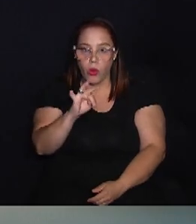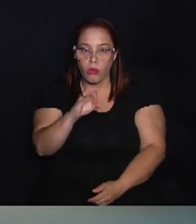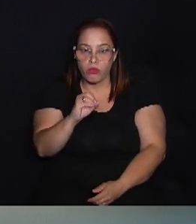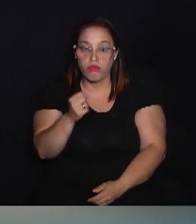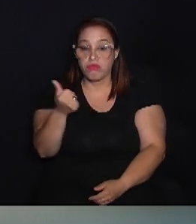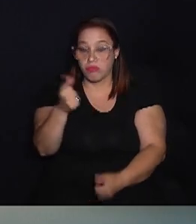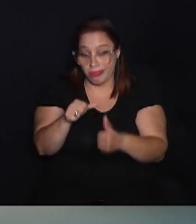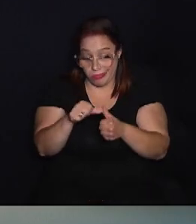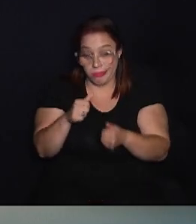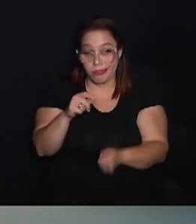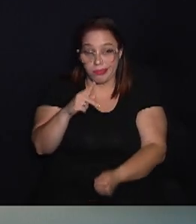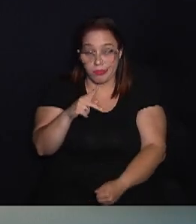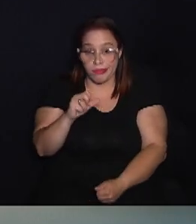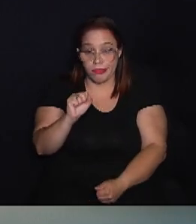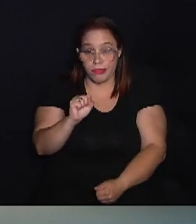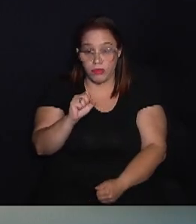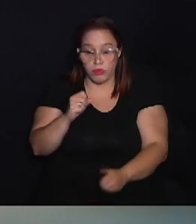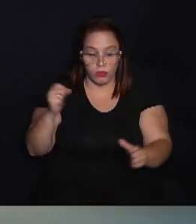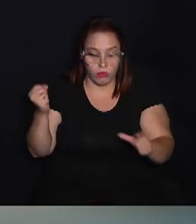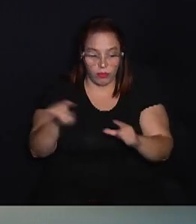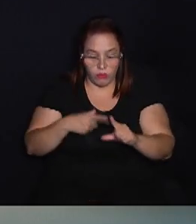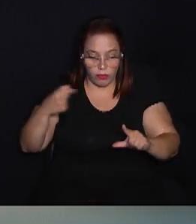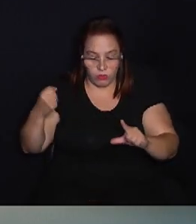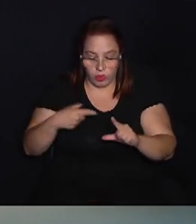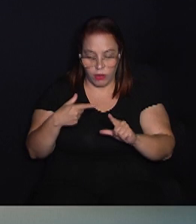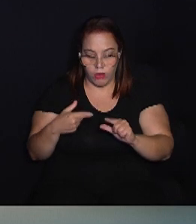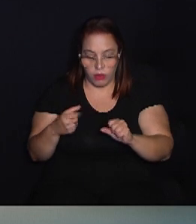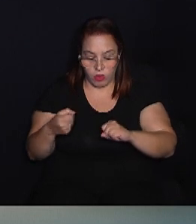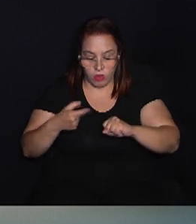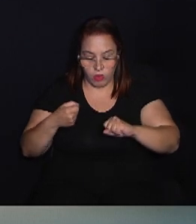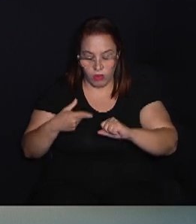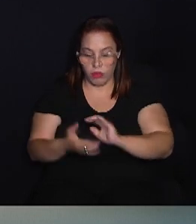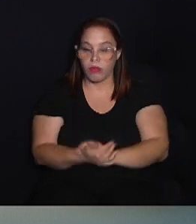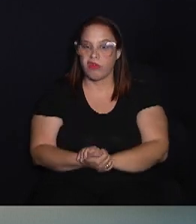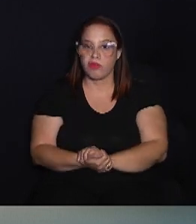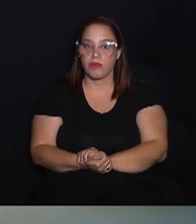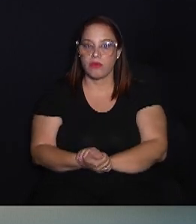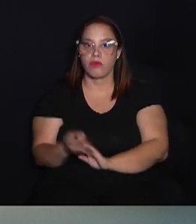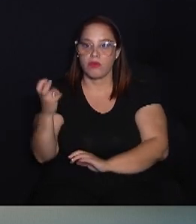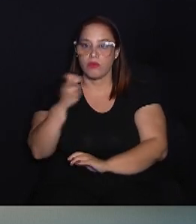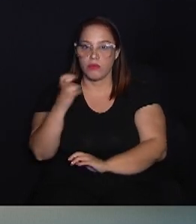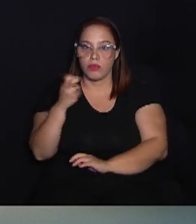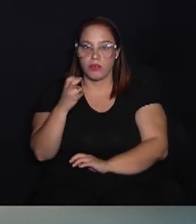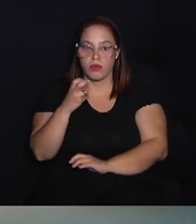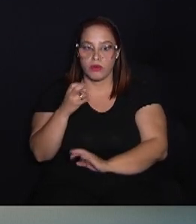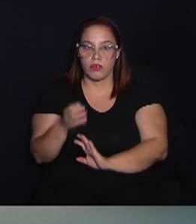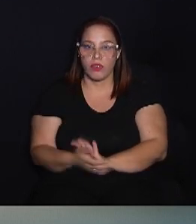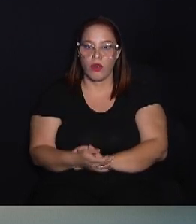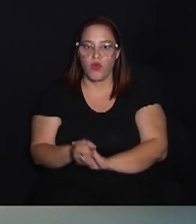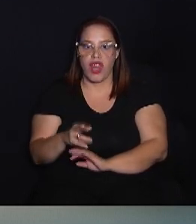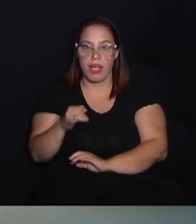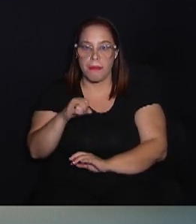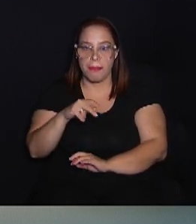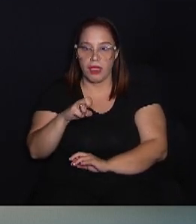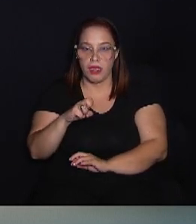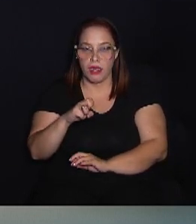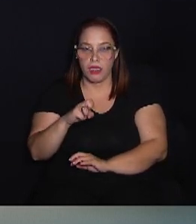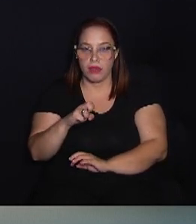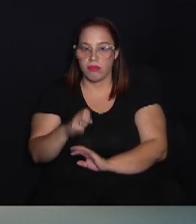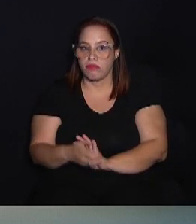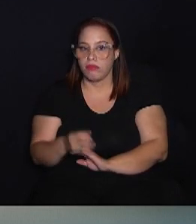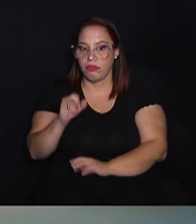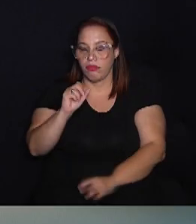PL, também reeleita, uma das 5 mulheres que vão ocupar uma cadeira aqui a partir de 2025. Doutor Ianco,